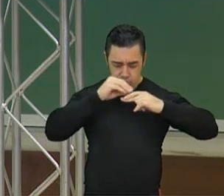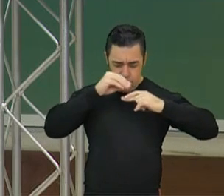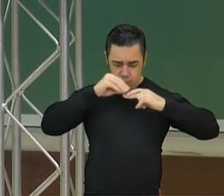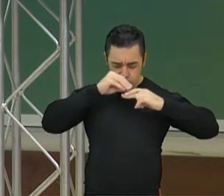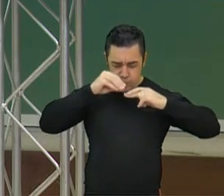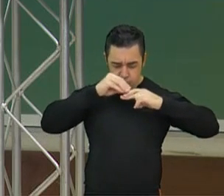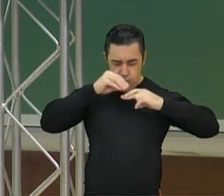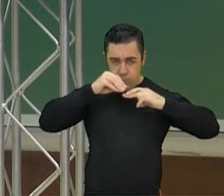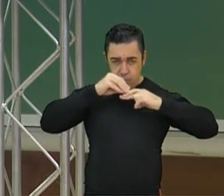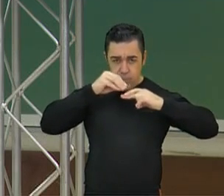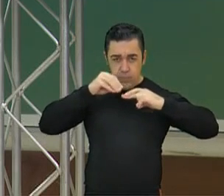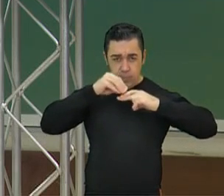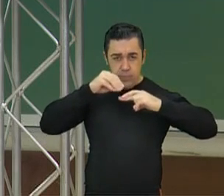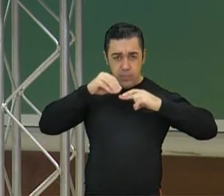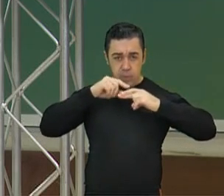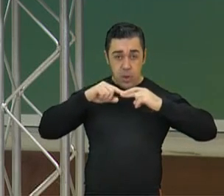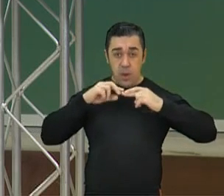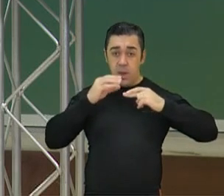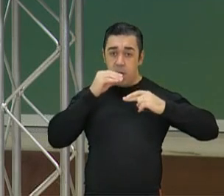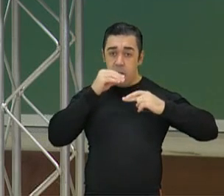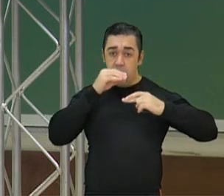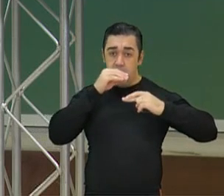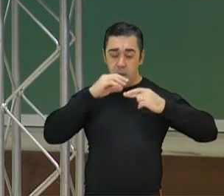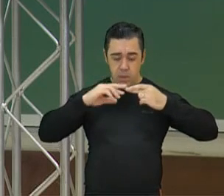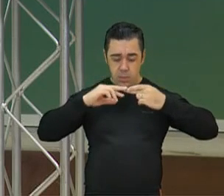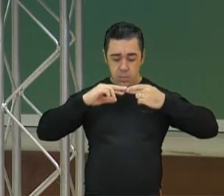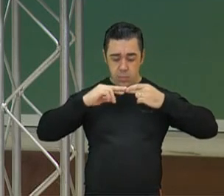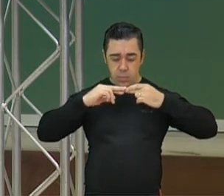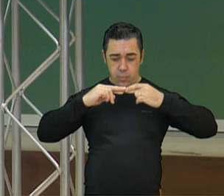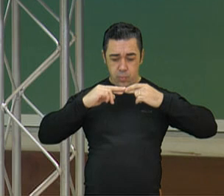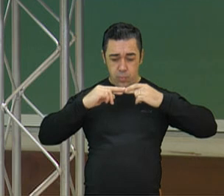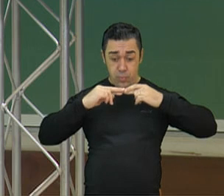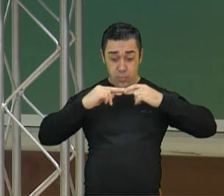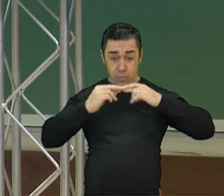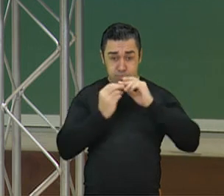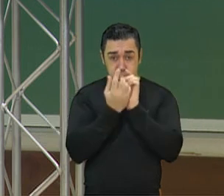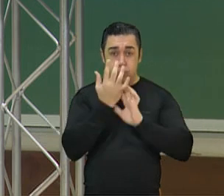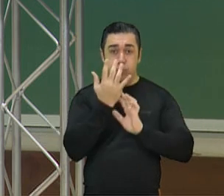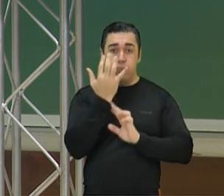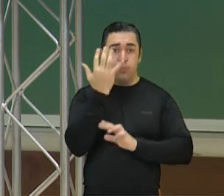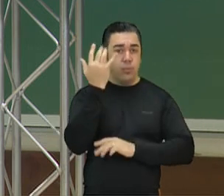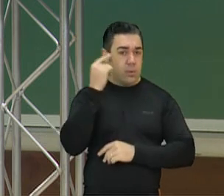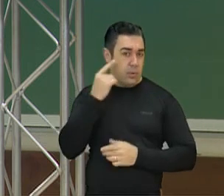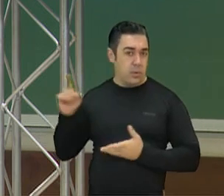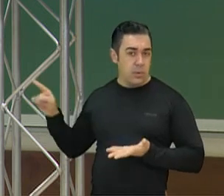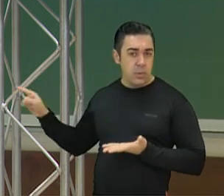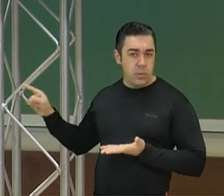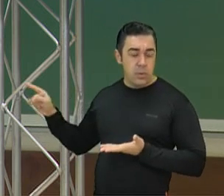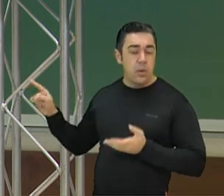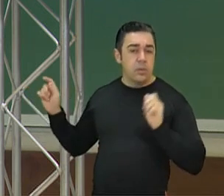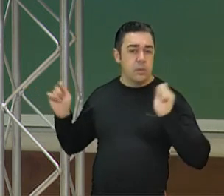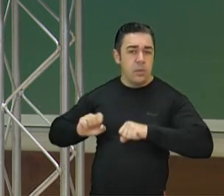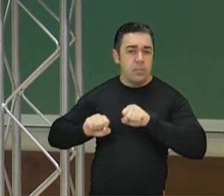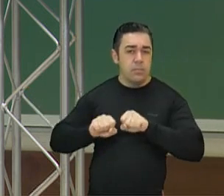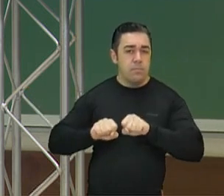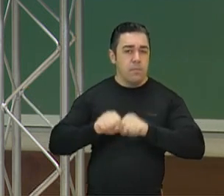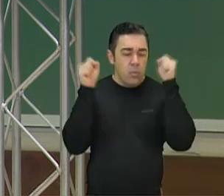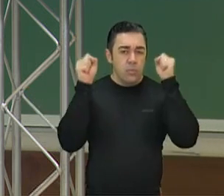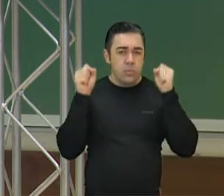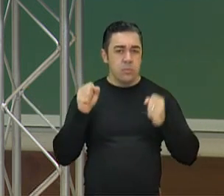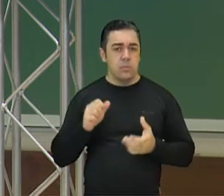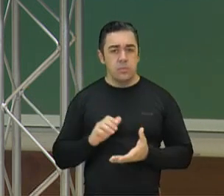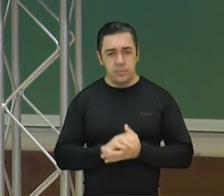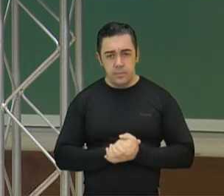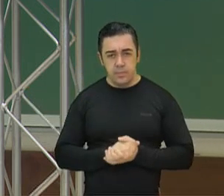de isolante entre um fio e outro, né? Um superaquecimento desse fio aí, ou